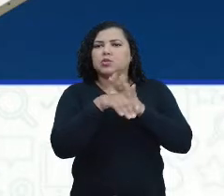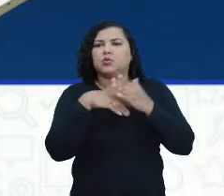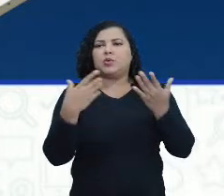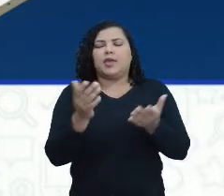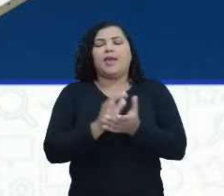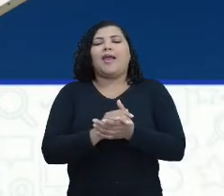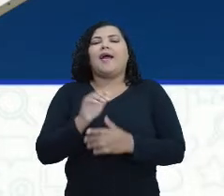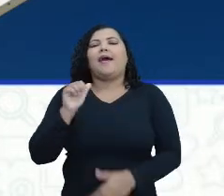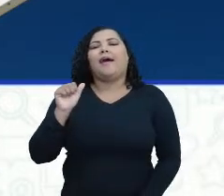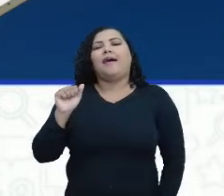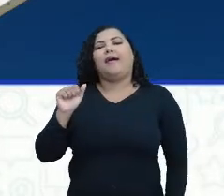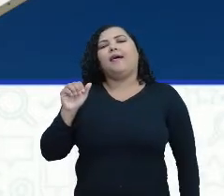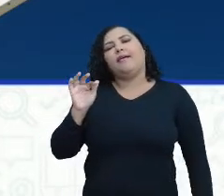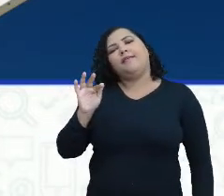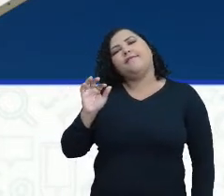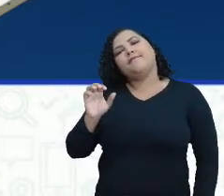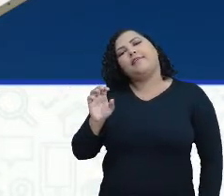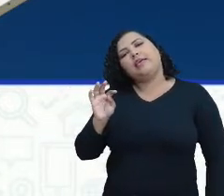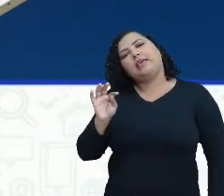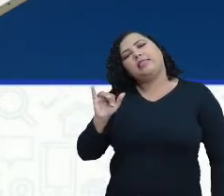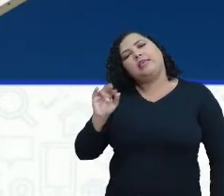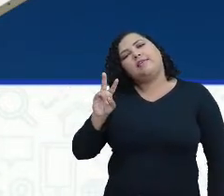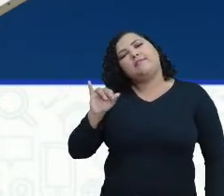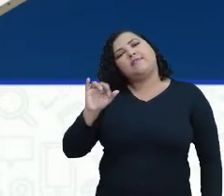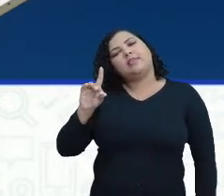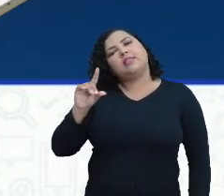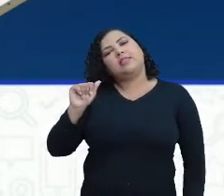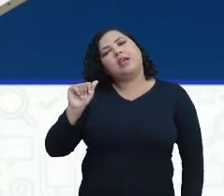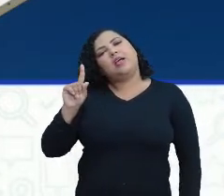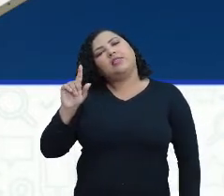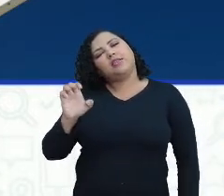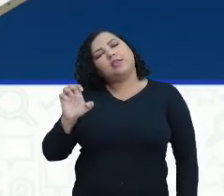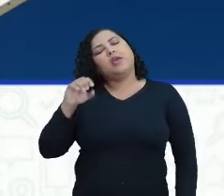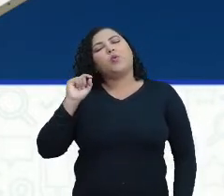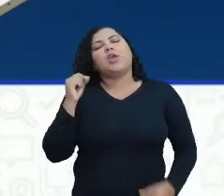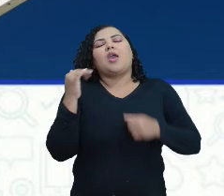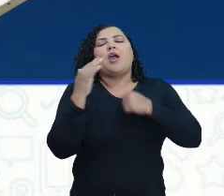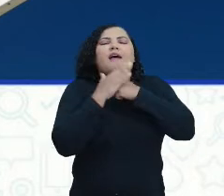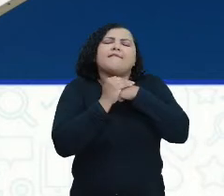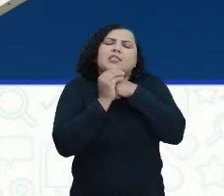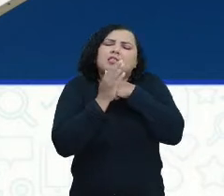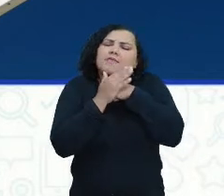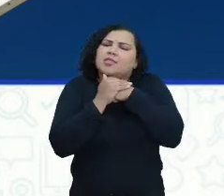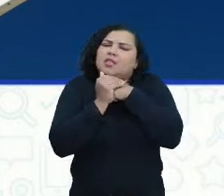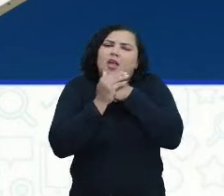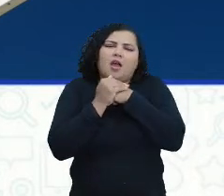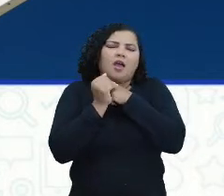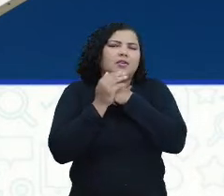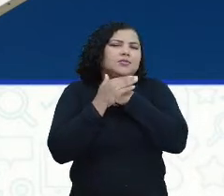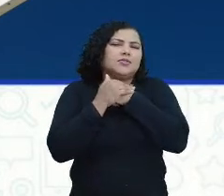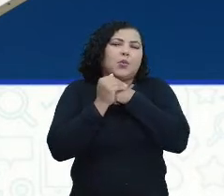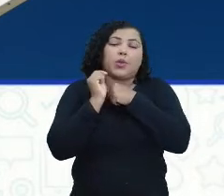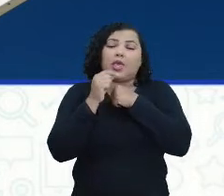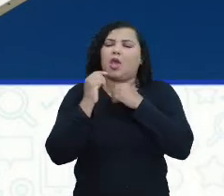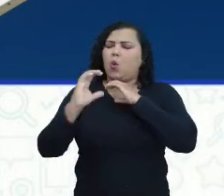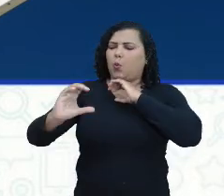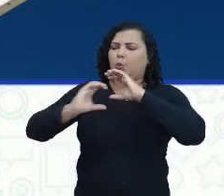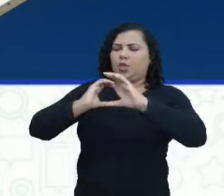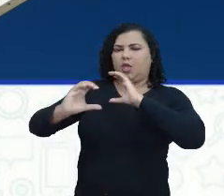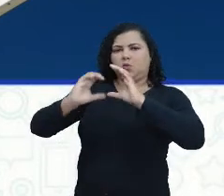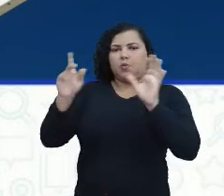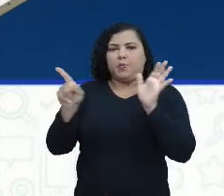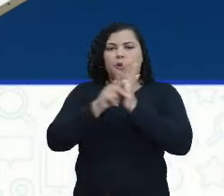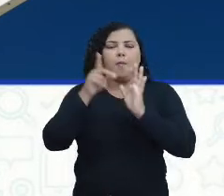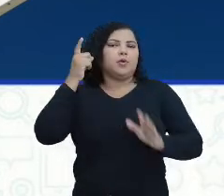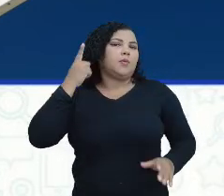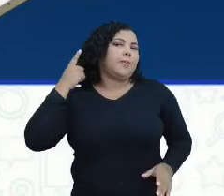Para ele é muito importante, né, a comunicação acústica, que isso está relacionado com a afetividade. Né, o